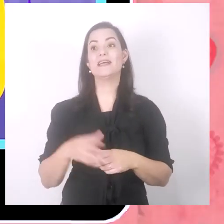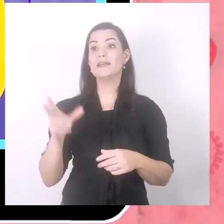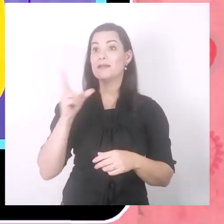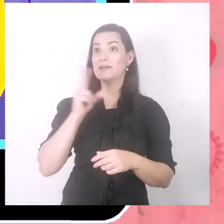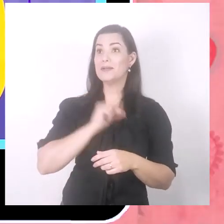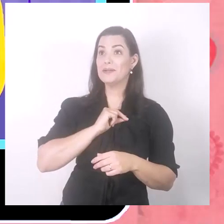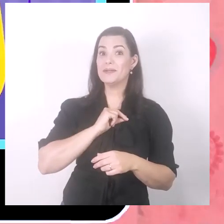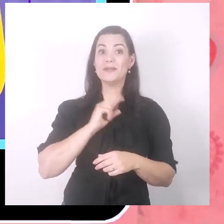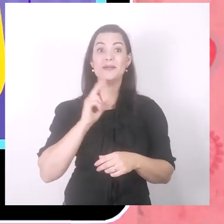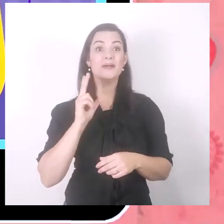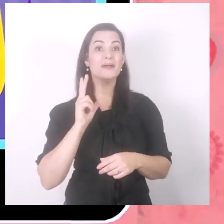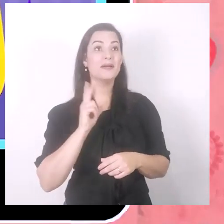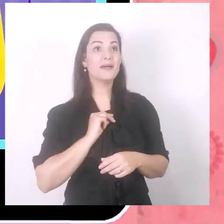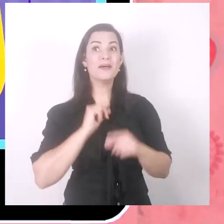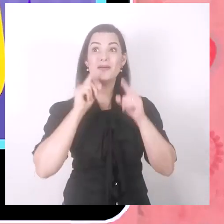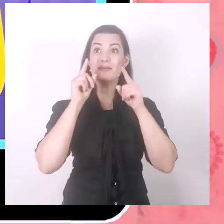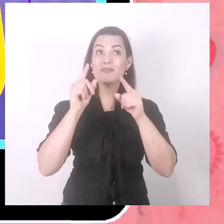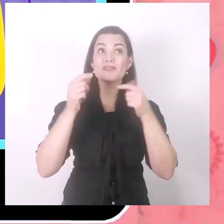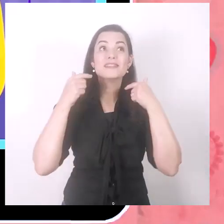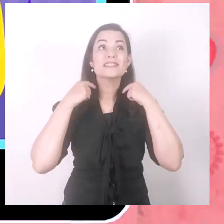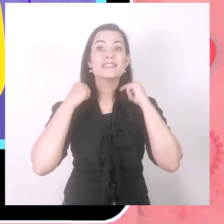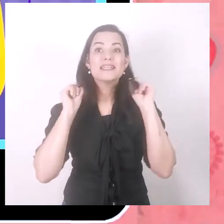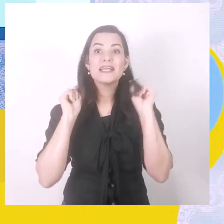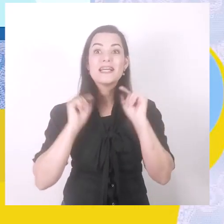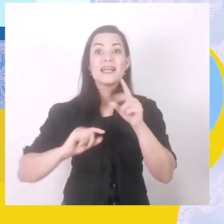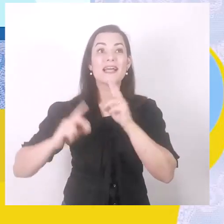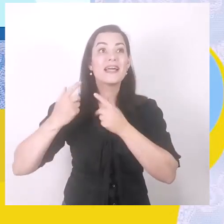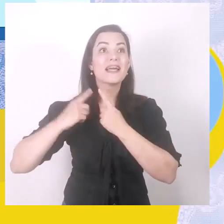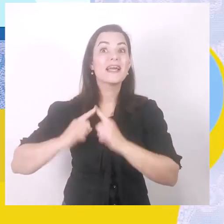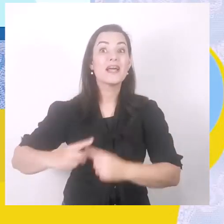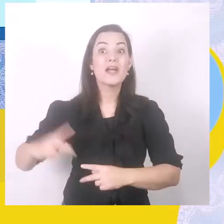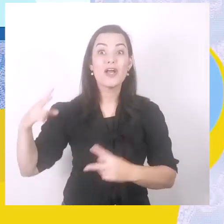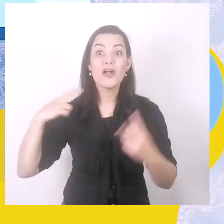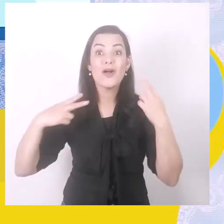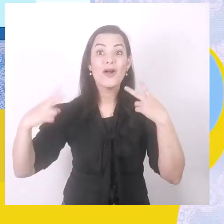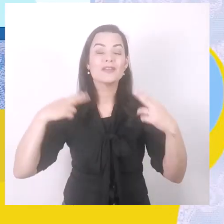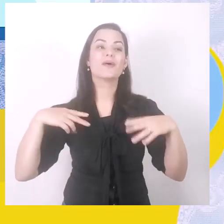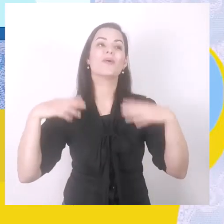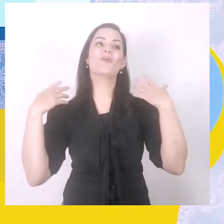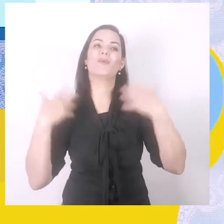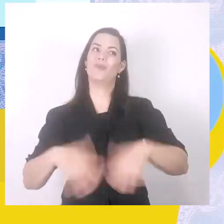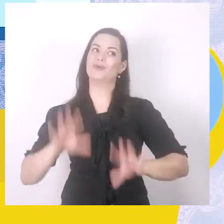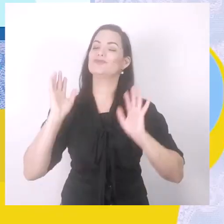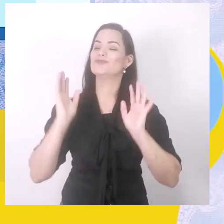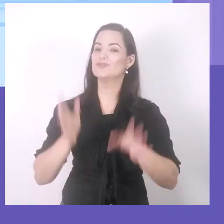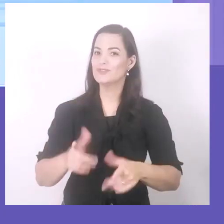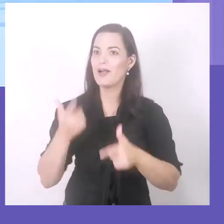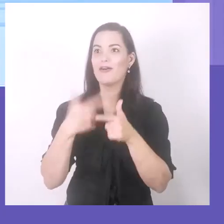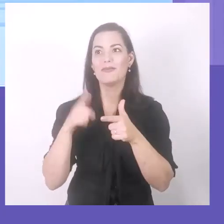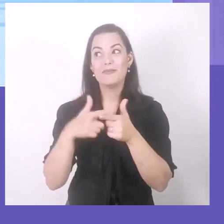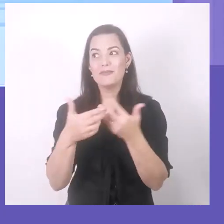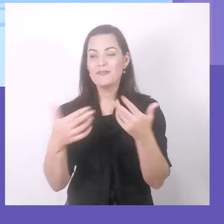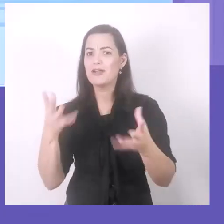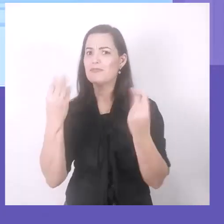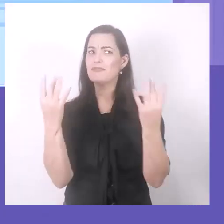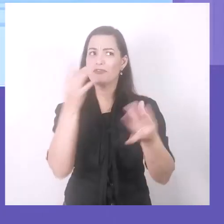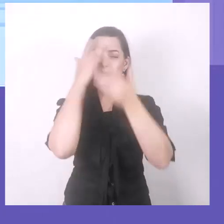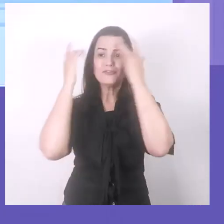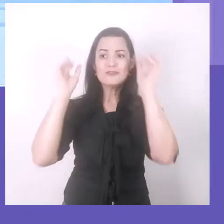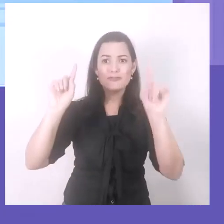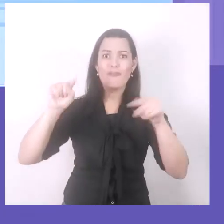Nossa! Você cortou os cabelos! Já teve tanta polêmica por causa disso, muita gente contra. Eu sou